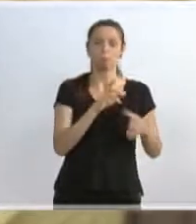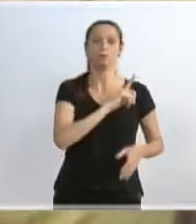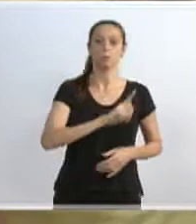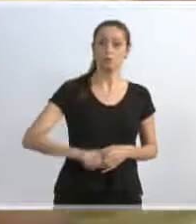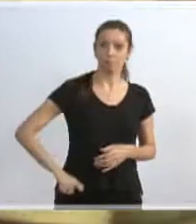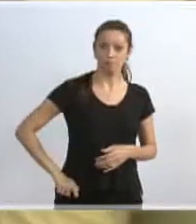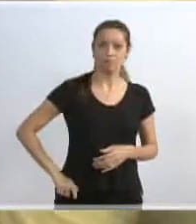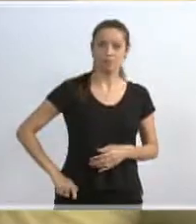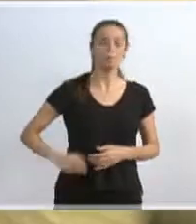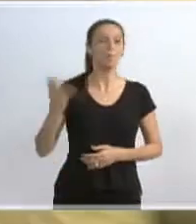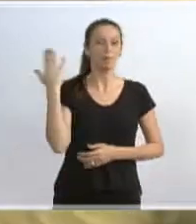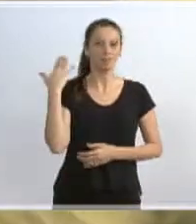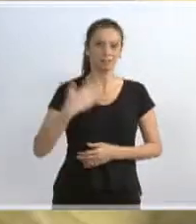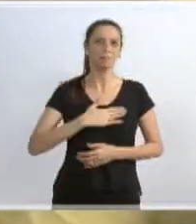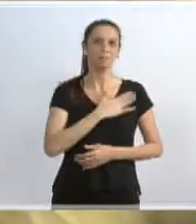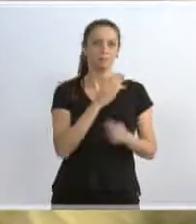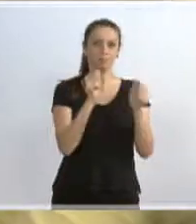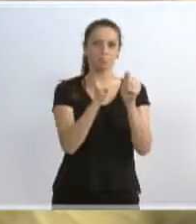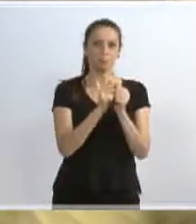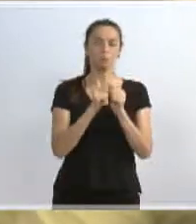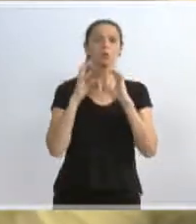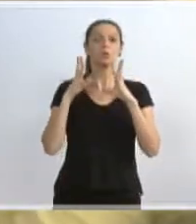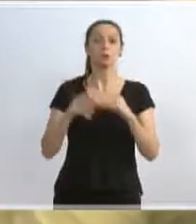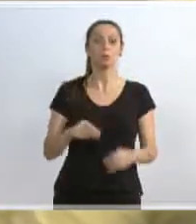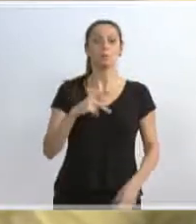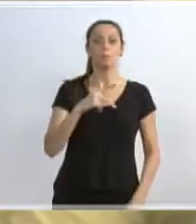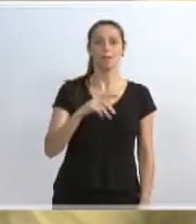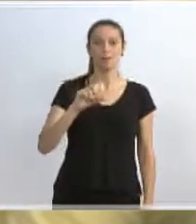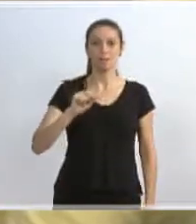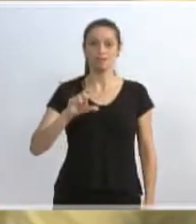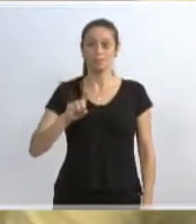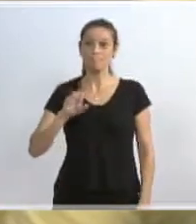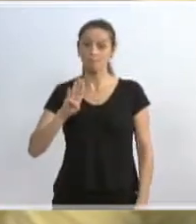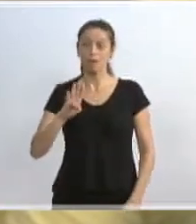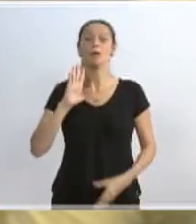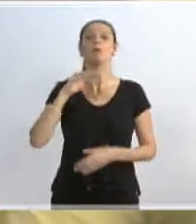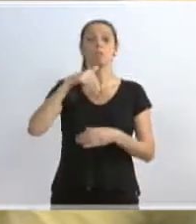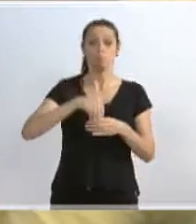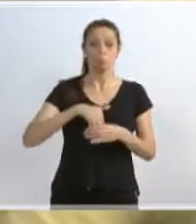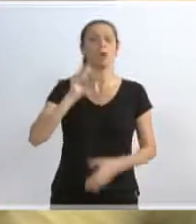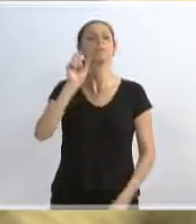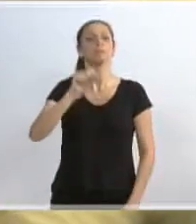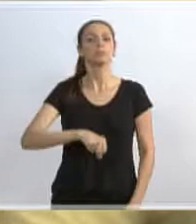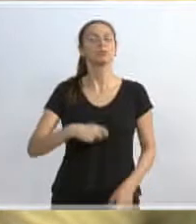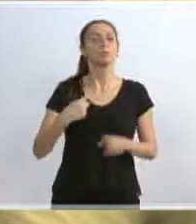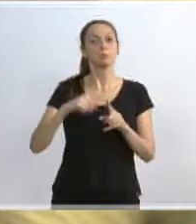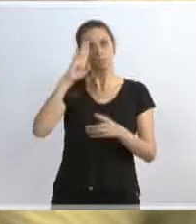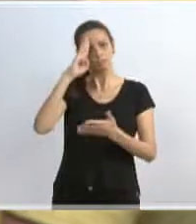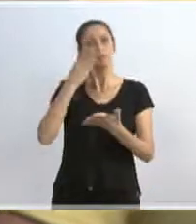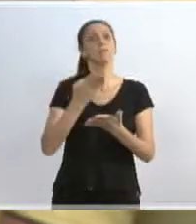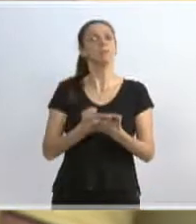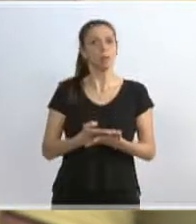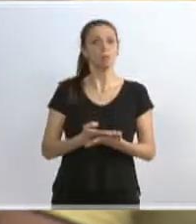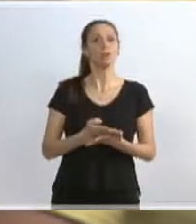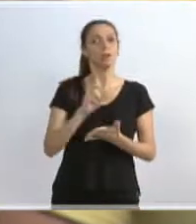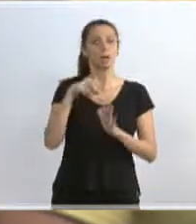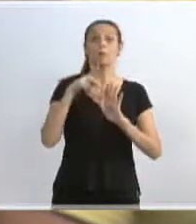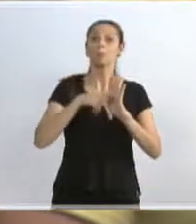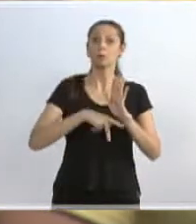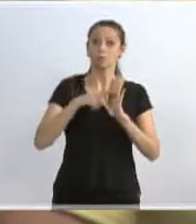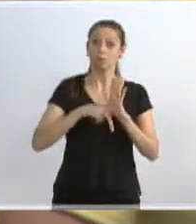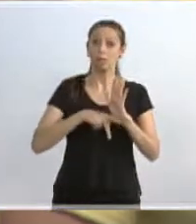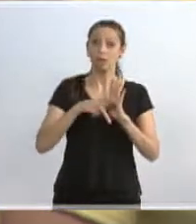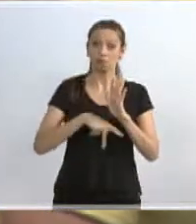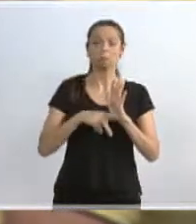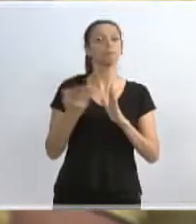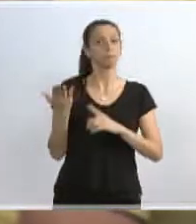o atual prefeito, todos do PSDB na época também votaram favorável. Porque acreditávamos que seria um projeto que vinha